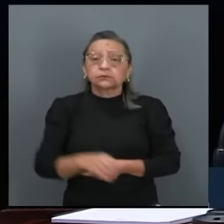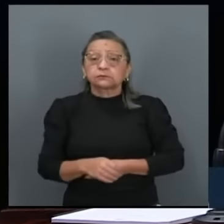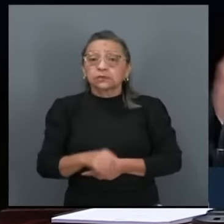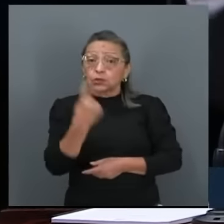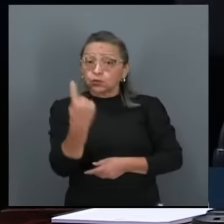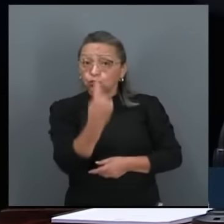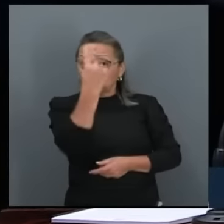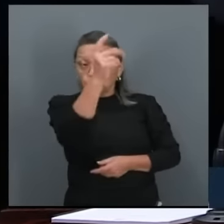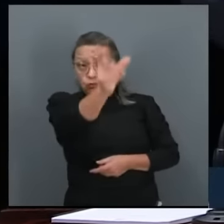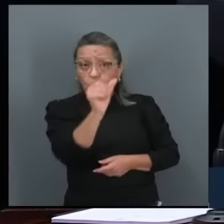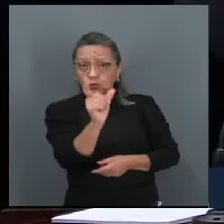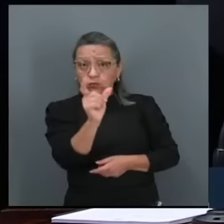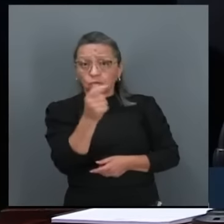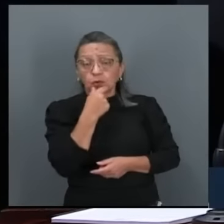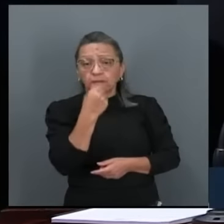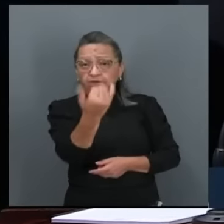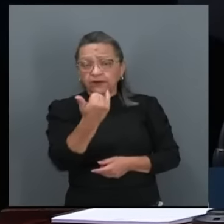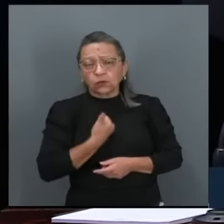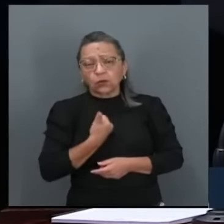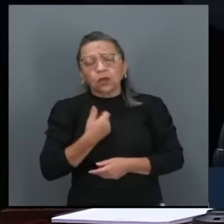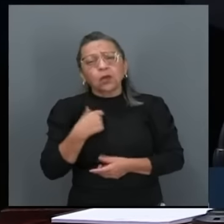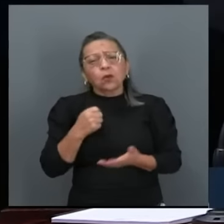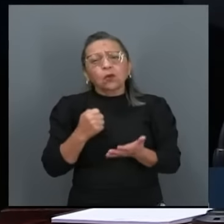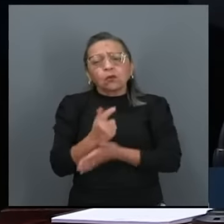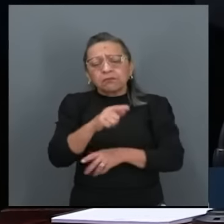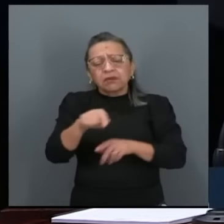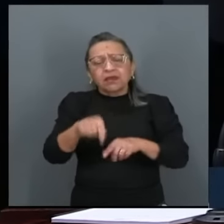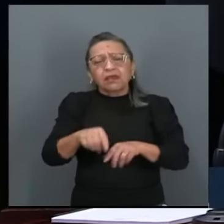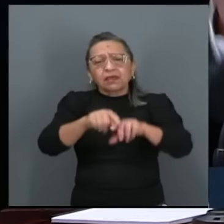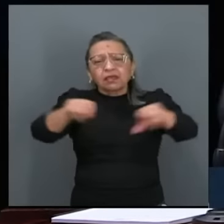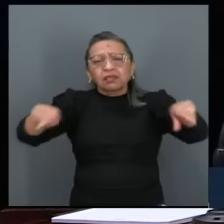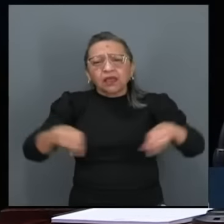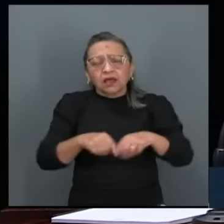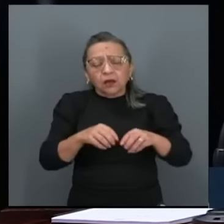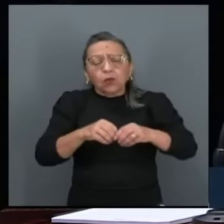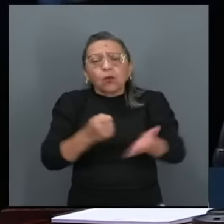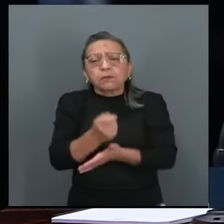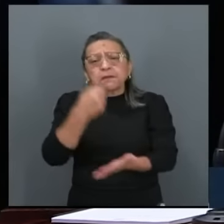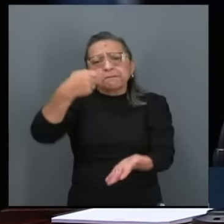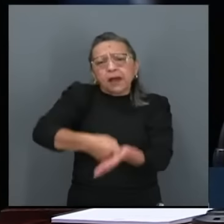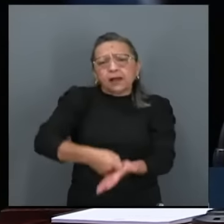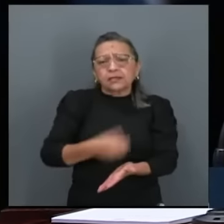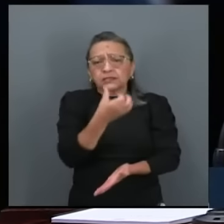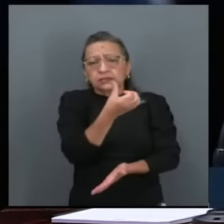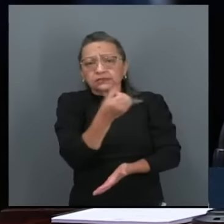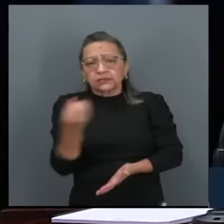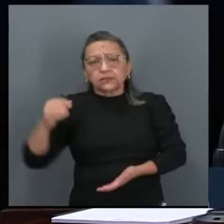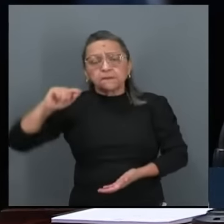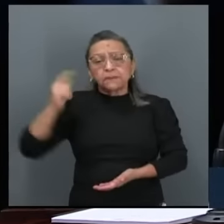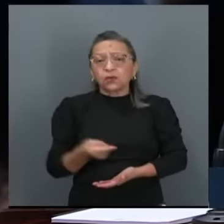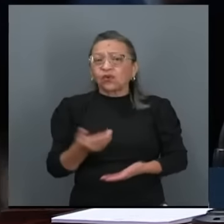o seguinte: eu comprei essa terra aqui por 600 mil reais. Hoje ela não